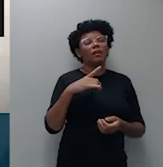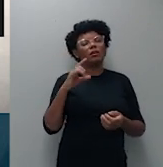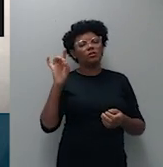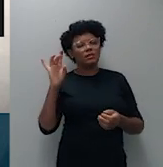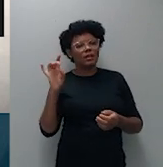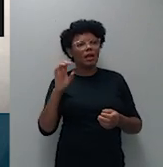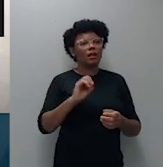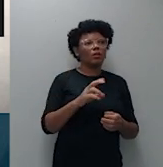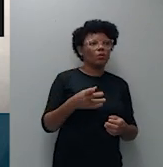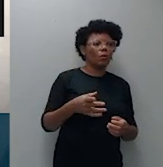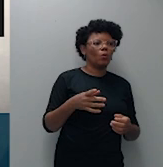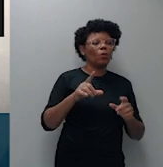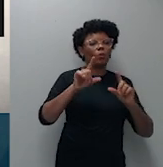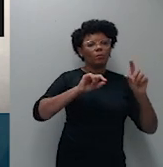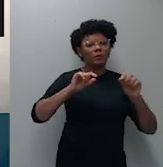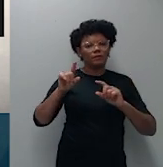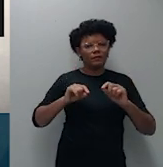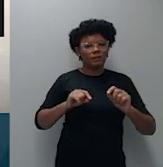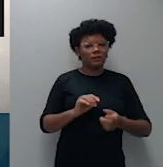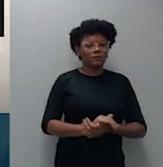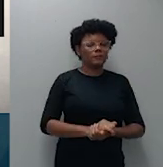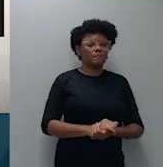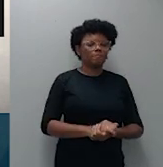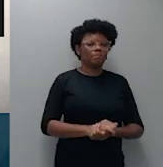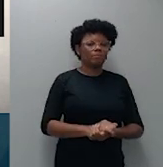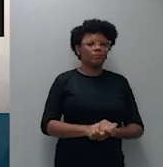tem também destaques do preferência